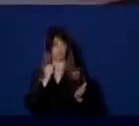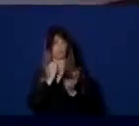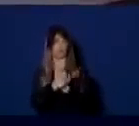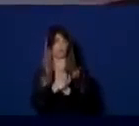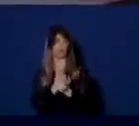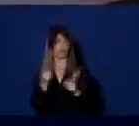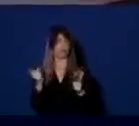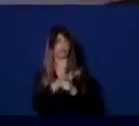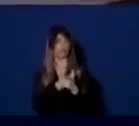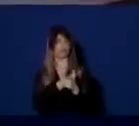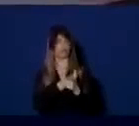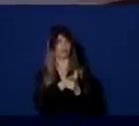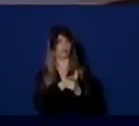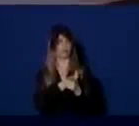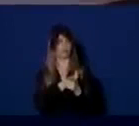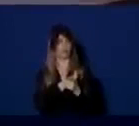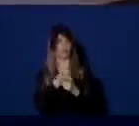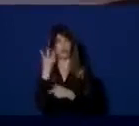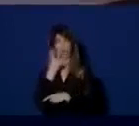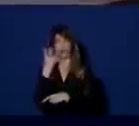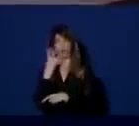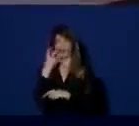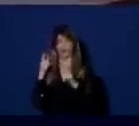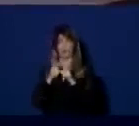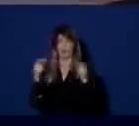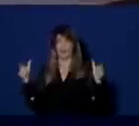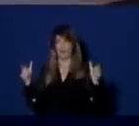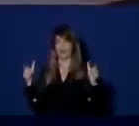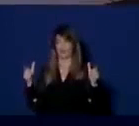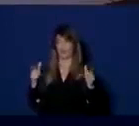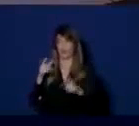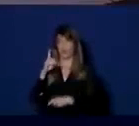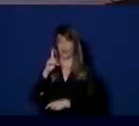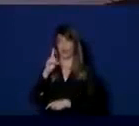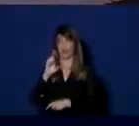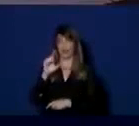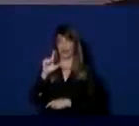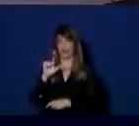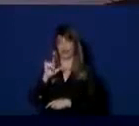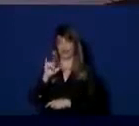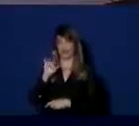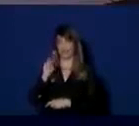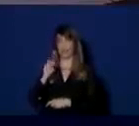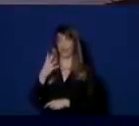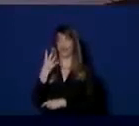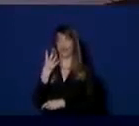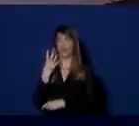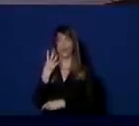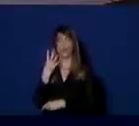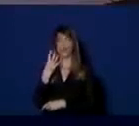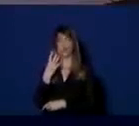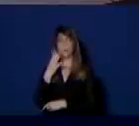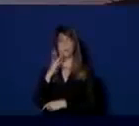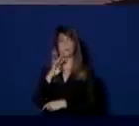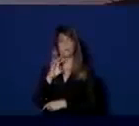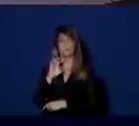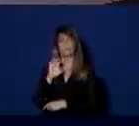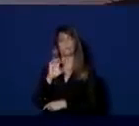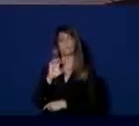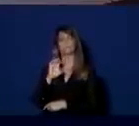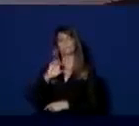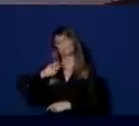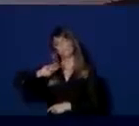uma dívida do quarto maior food delivery do mundo, que vale 11 bilhões de euros, a dívida vale mais ou